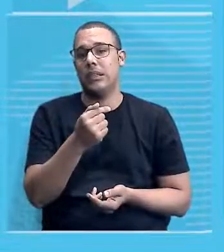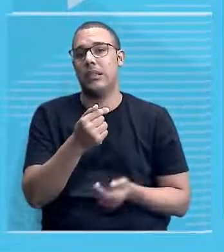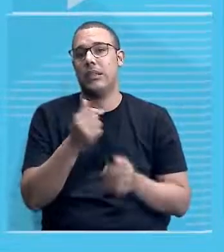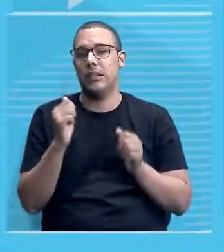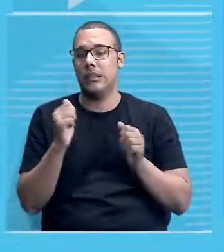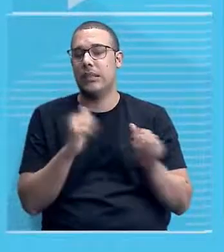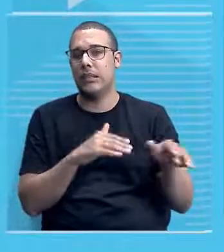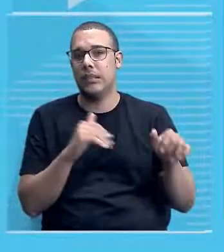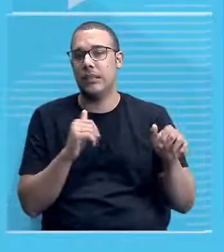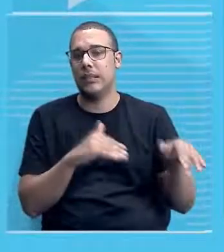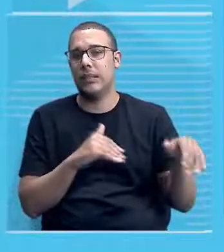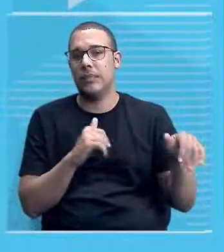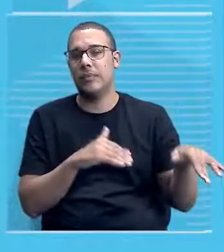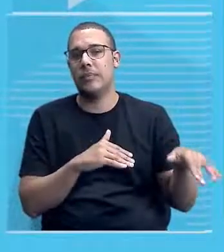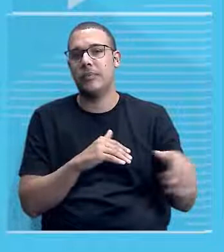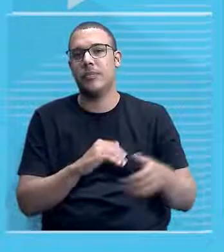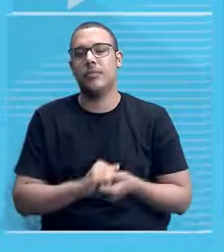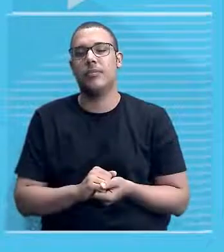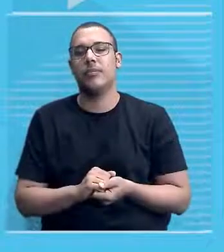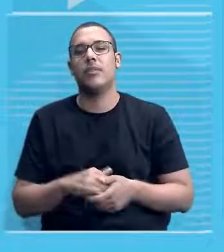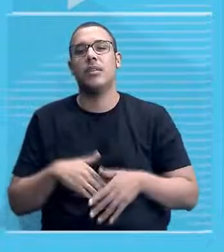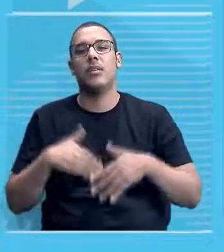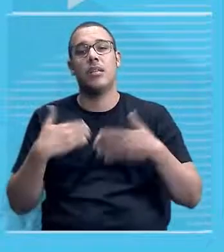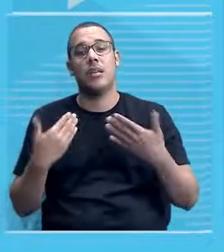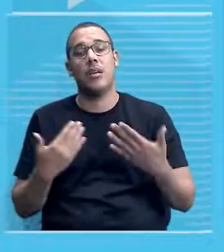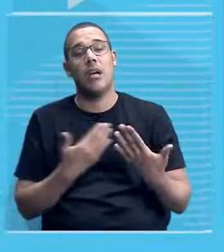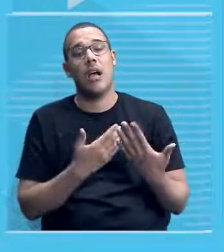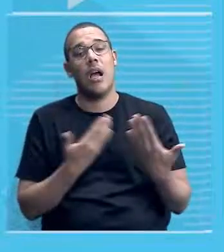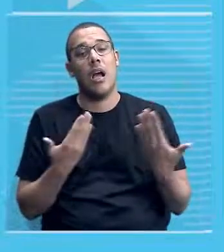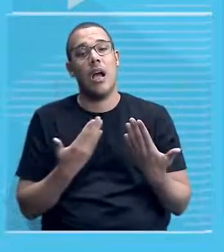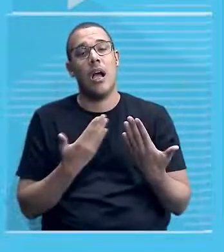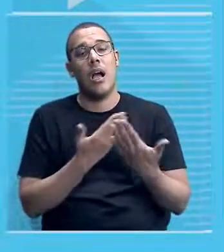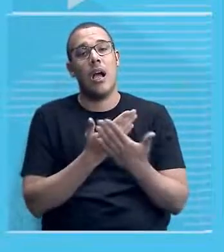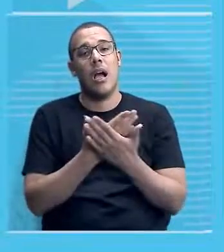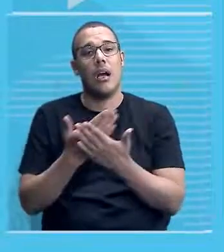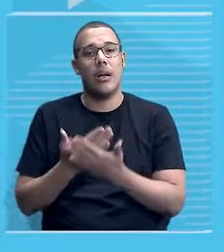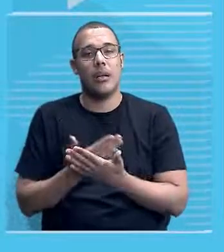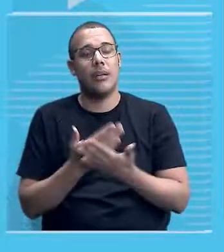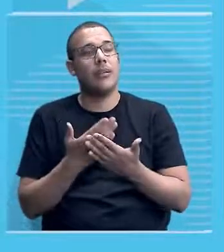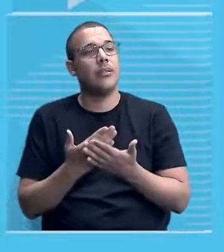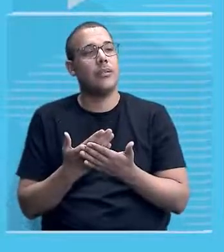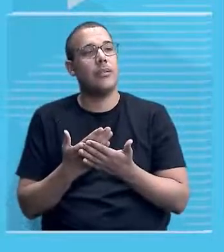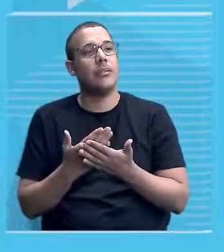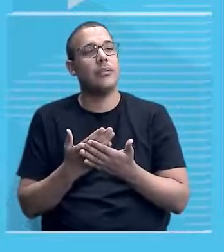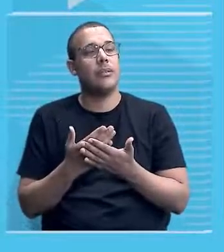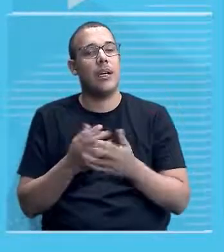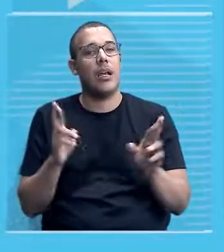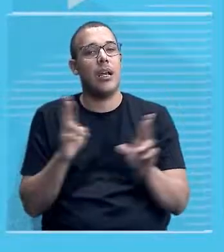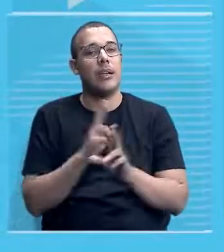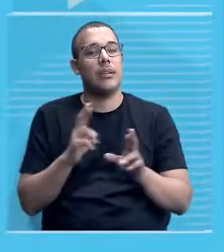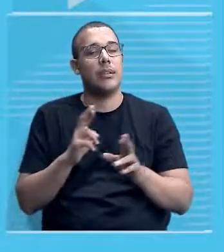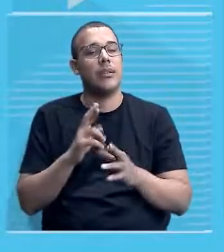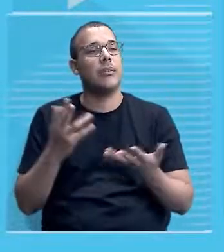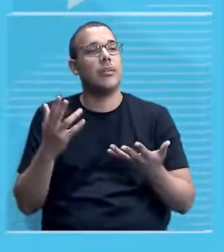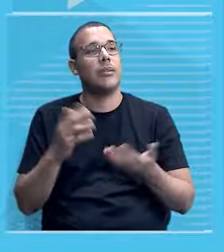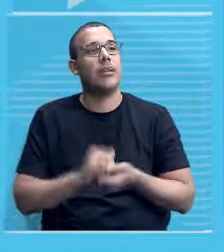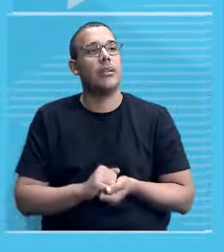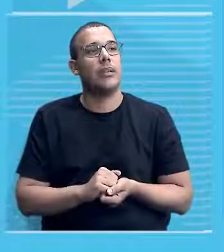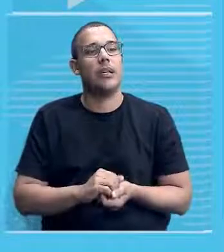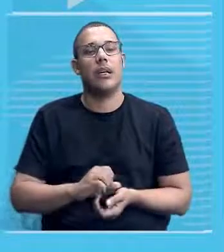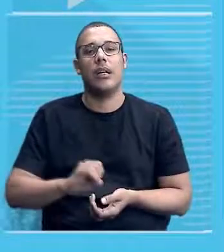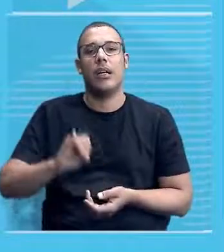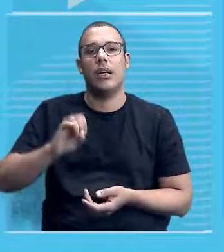Valeu então nossa aula de hoje É nesse sentido é a